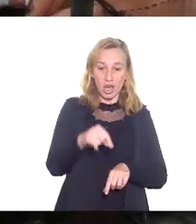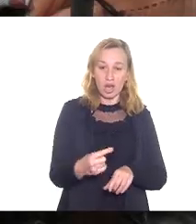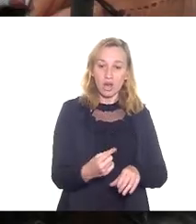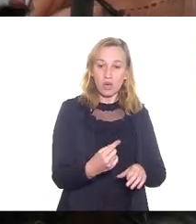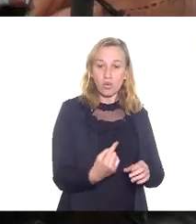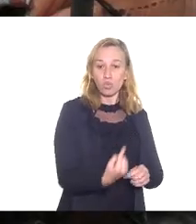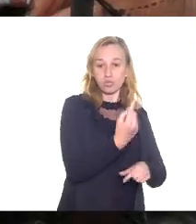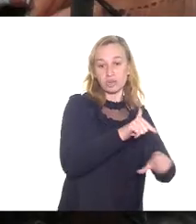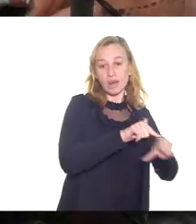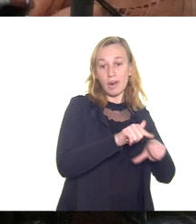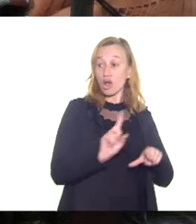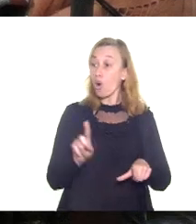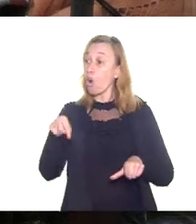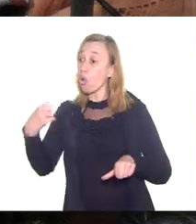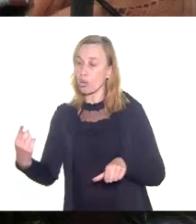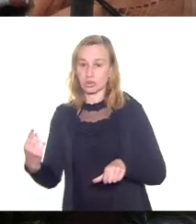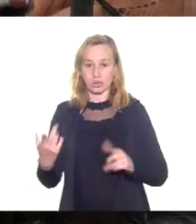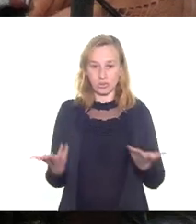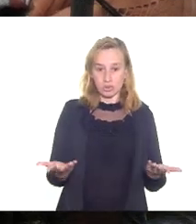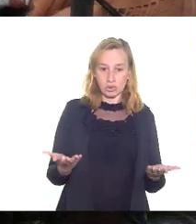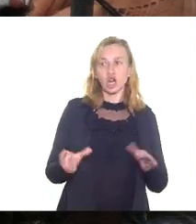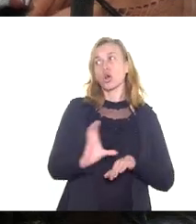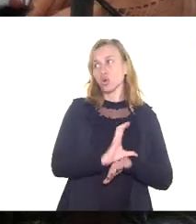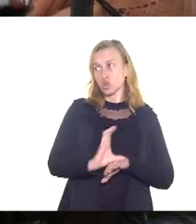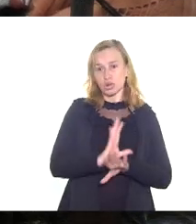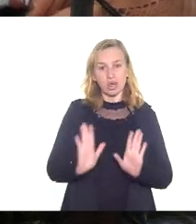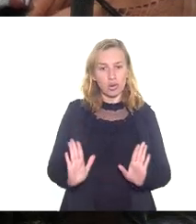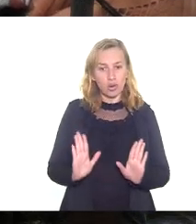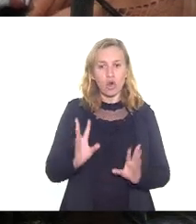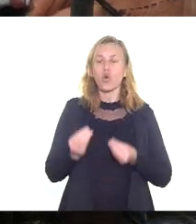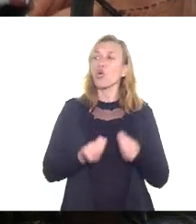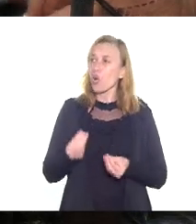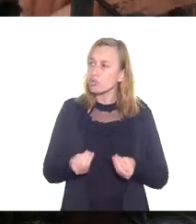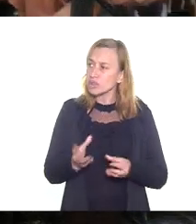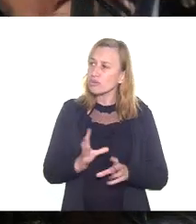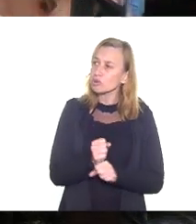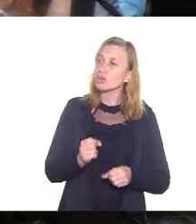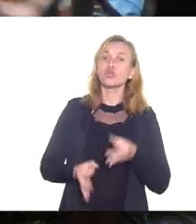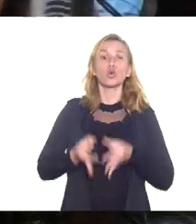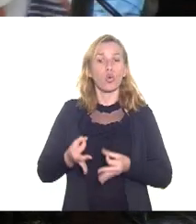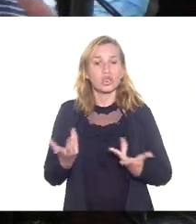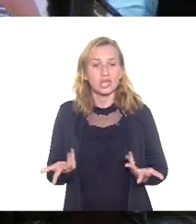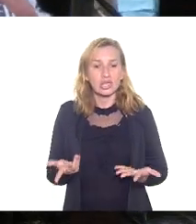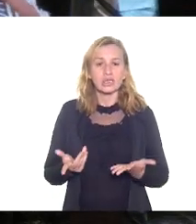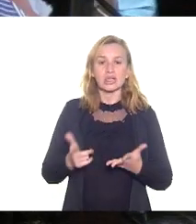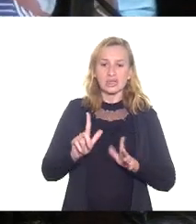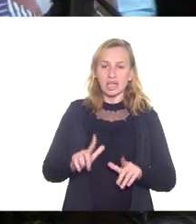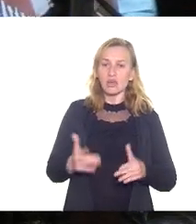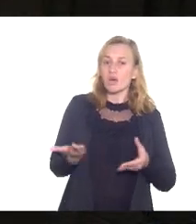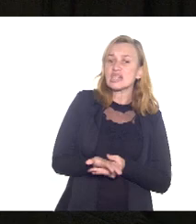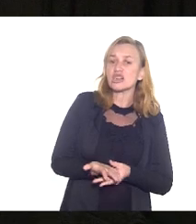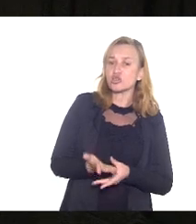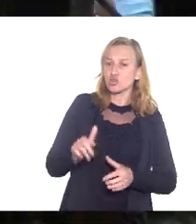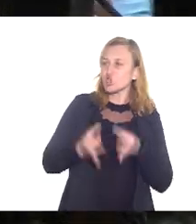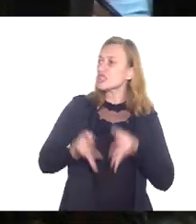outra. Está na Constituição. Como é que está o Tribunal de Contas? Tem alguma ação judicial?